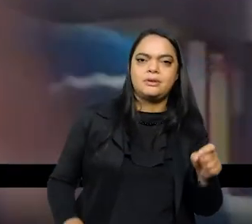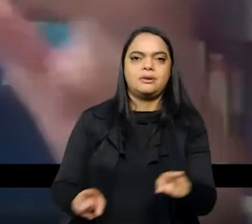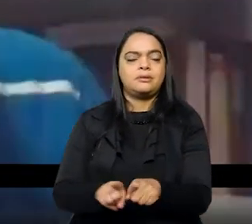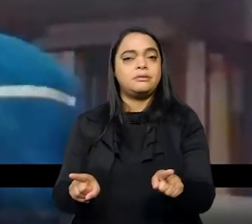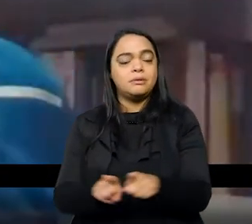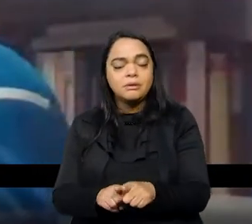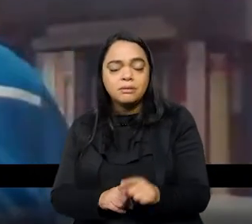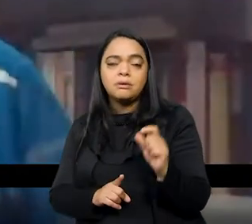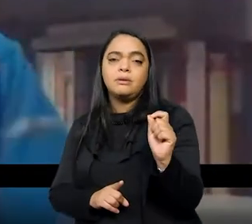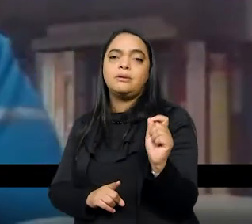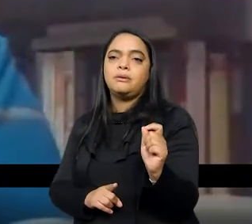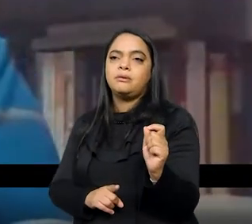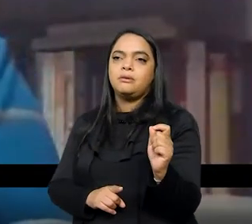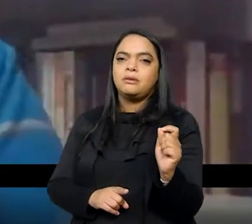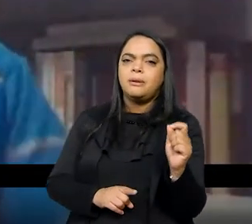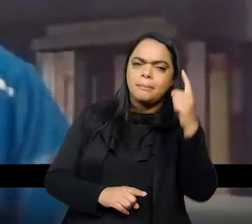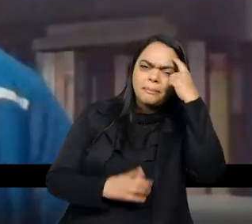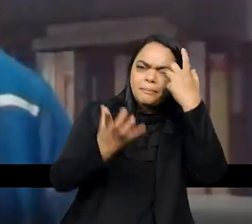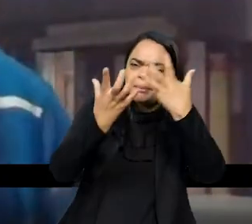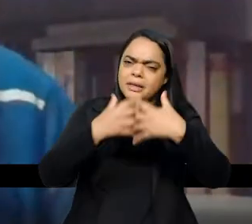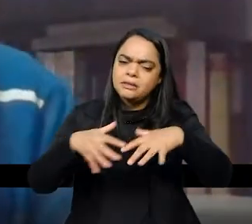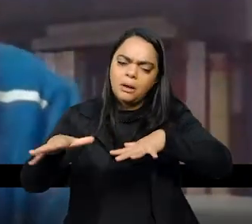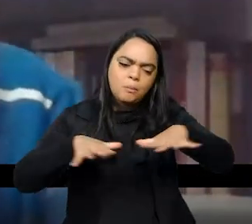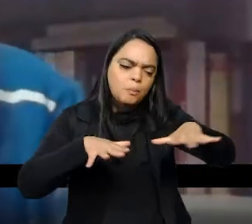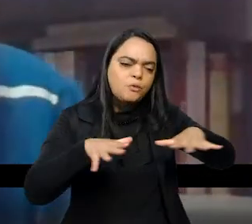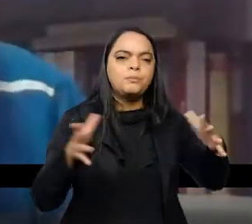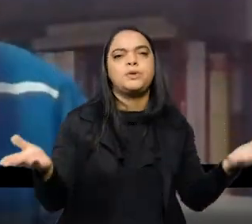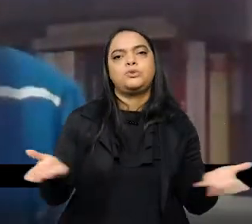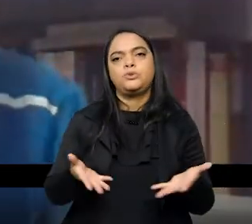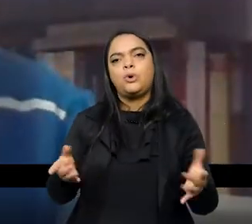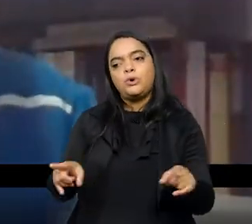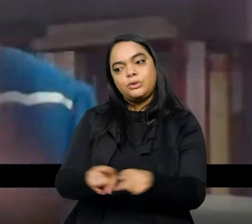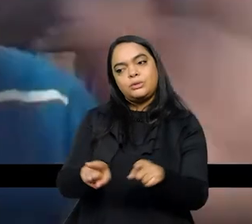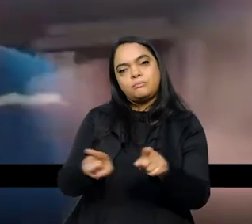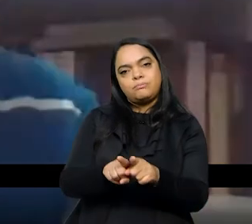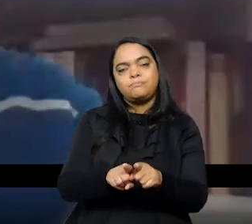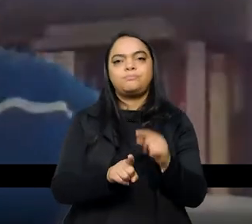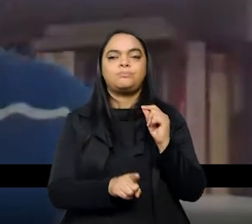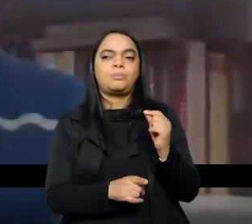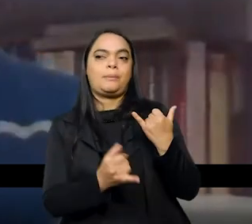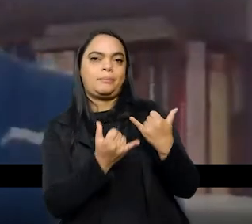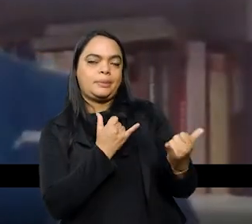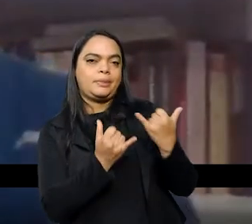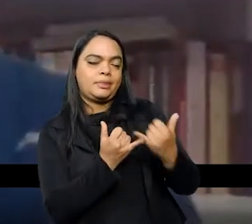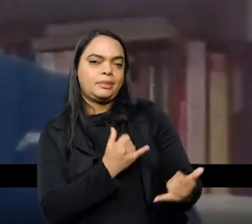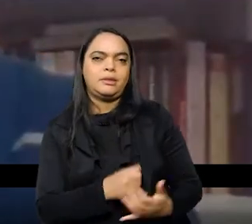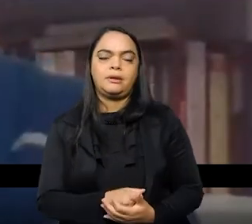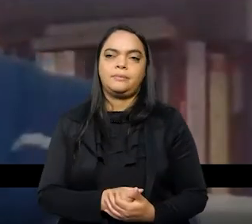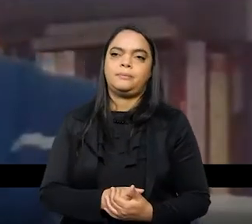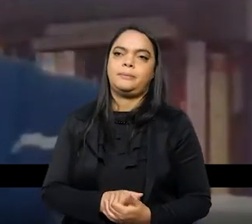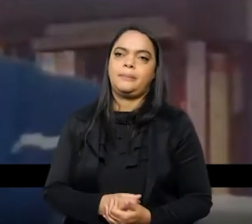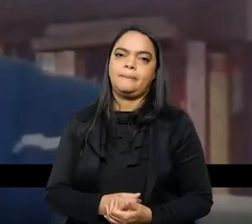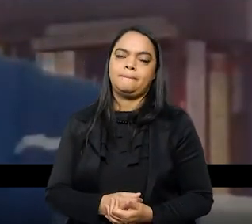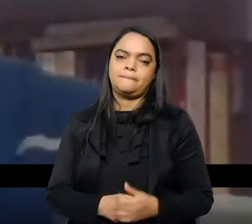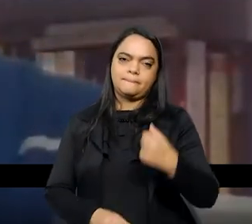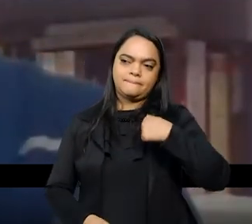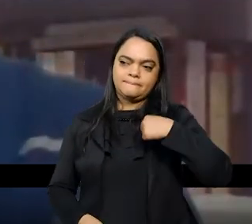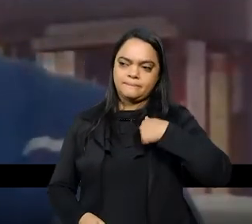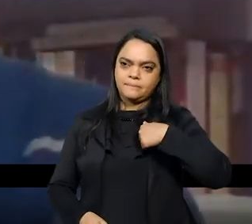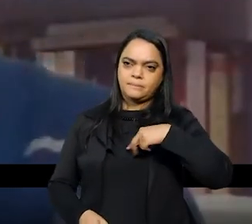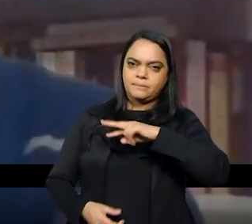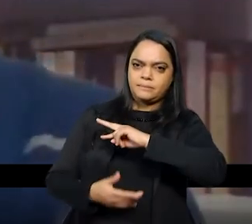esses movimentos de hoje, né? Quando eu lembro quando eu trabalhei o rodeador,